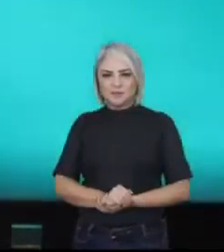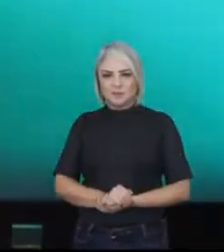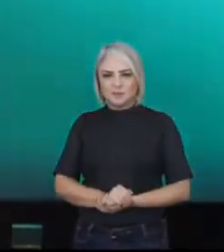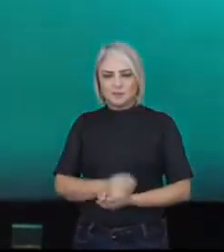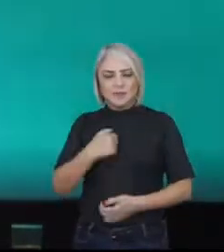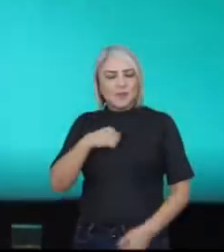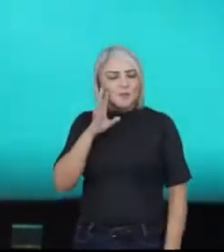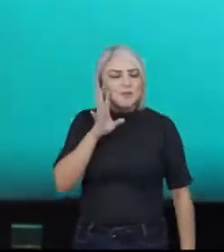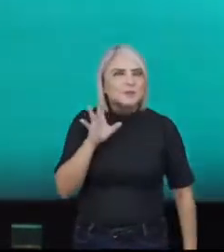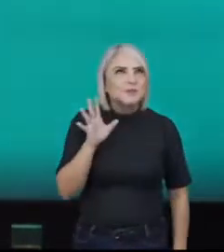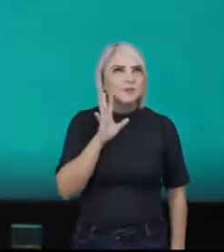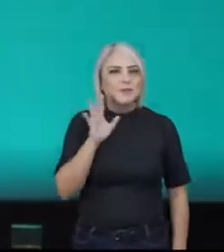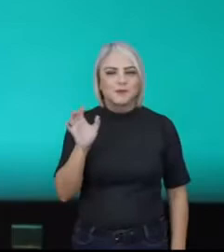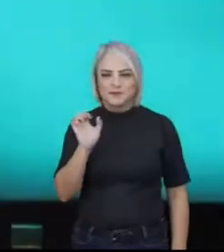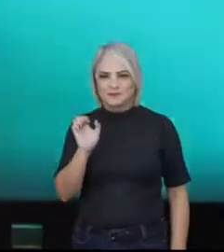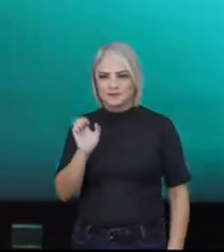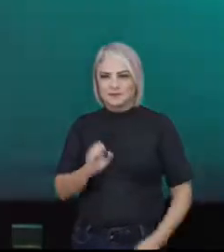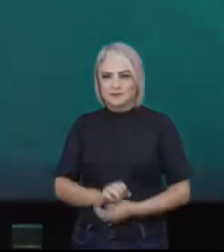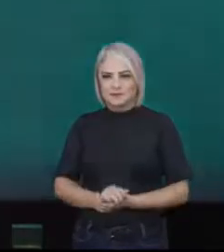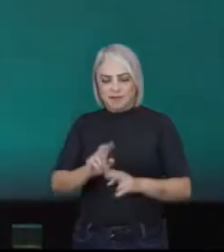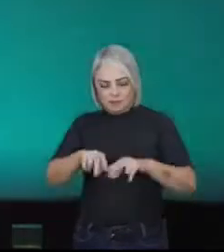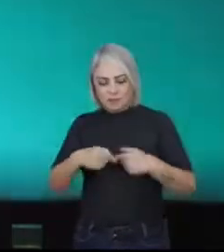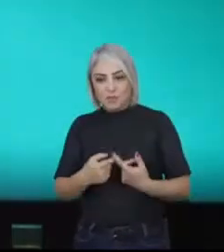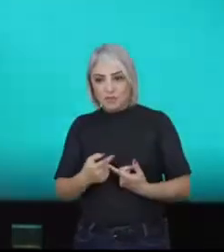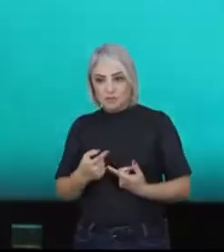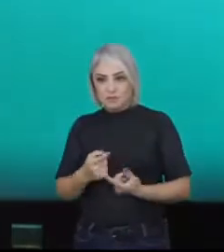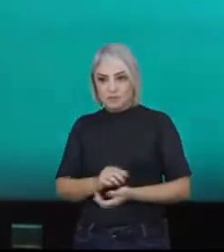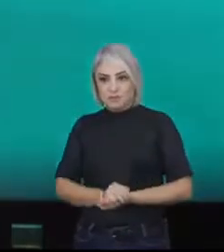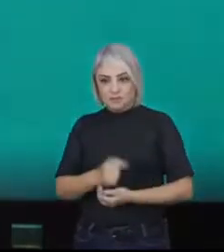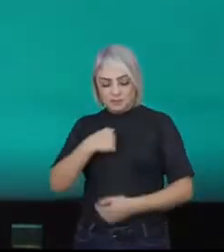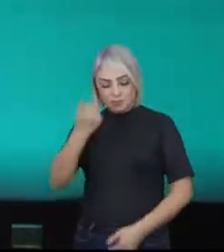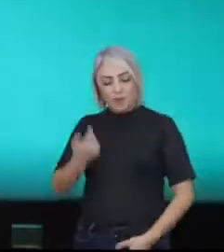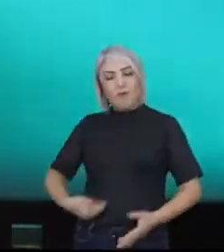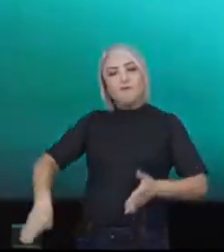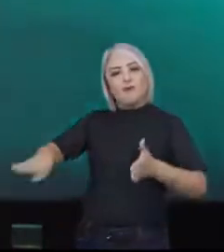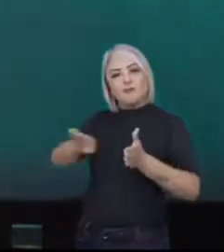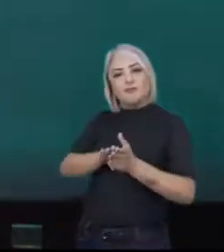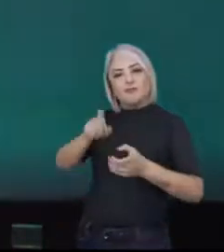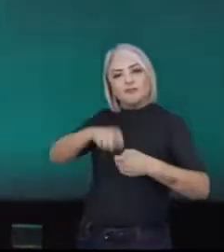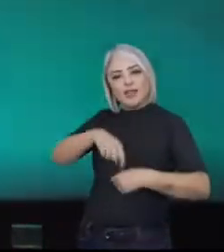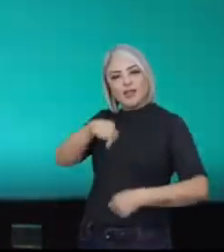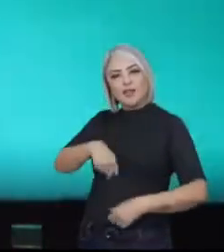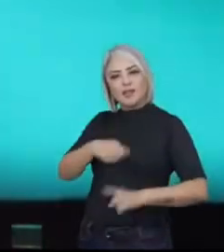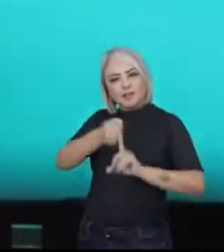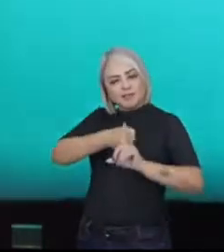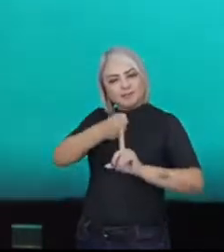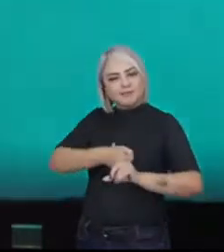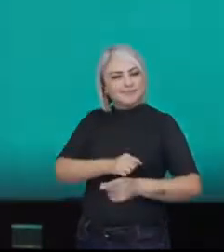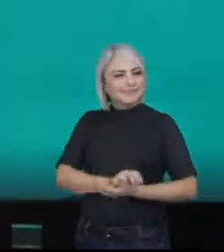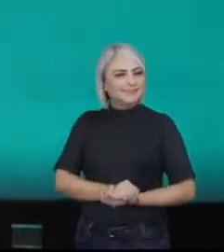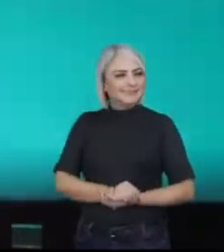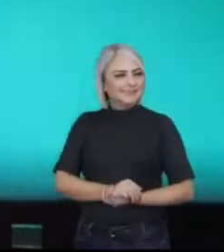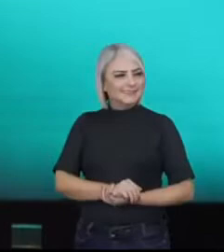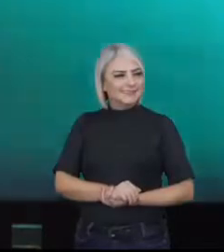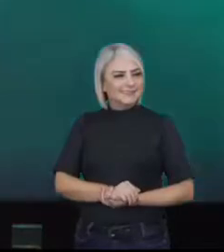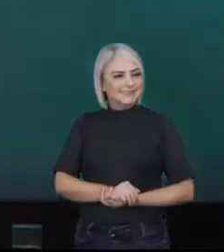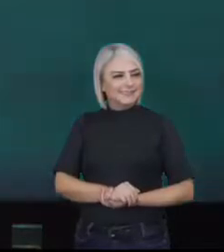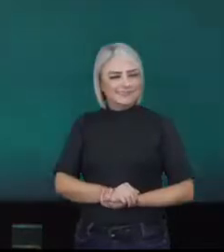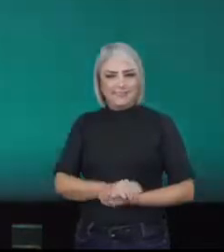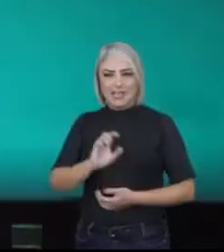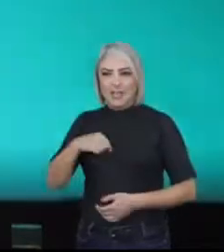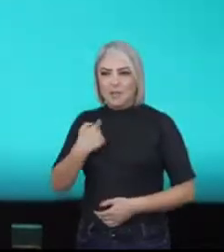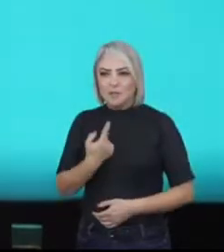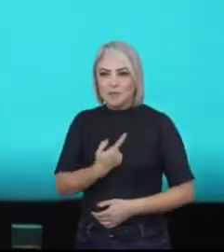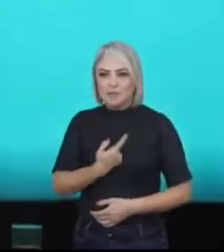isso. Por isso, estou votando essa briga. Por isso,